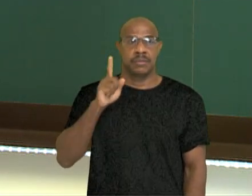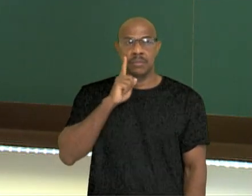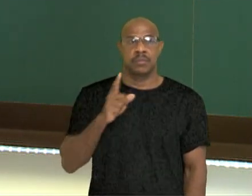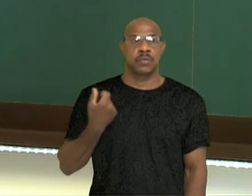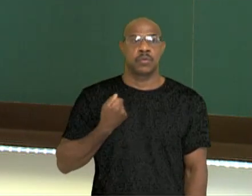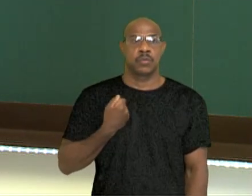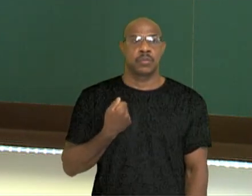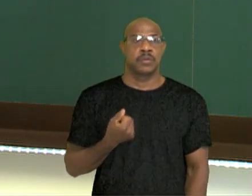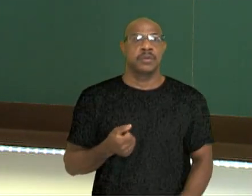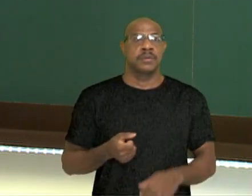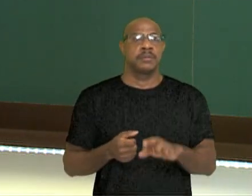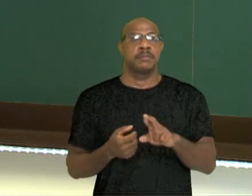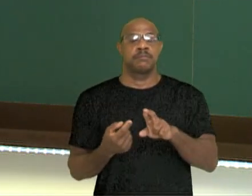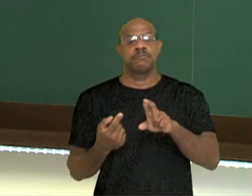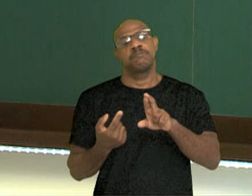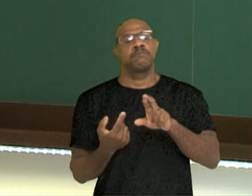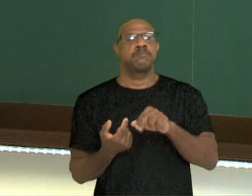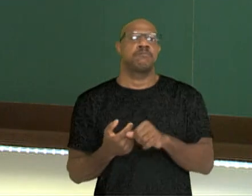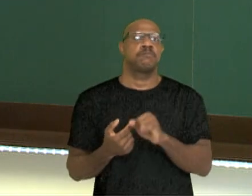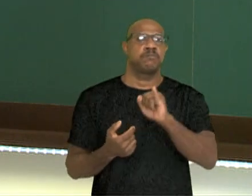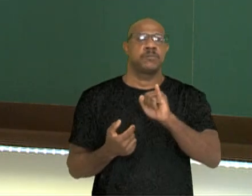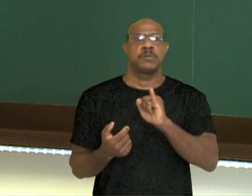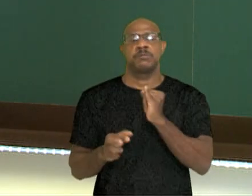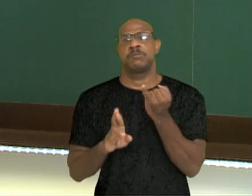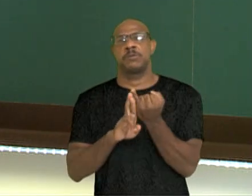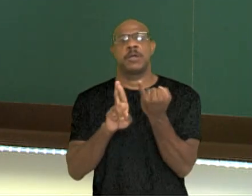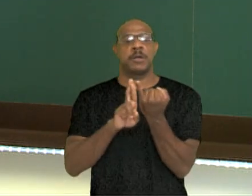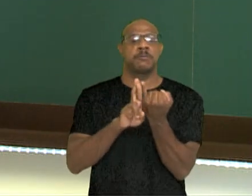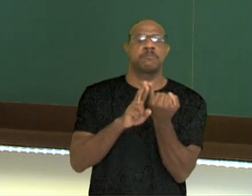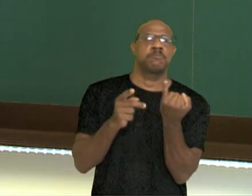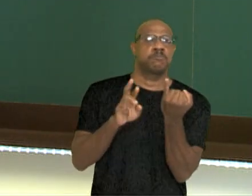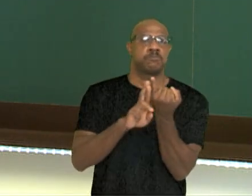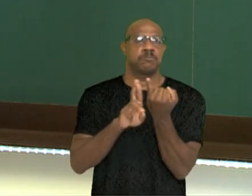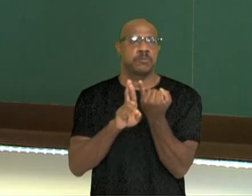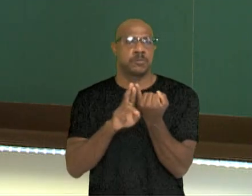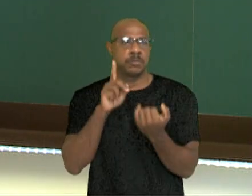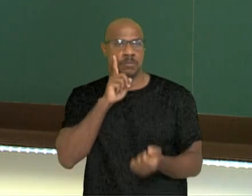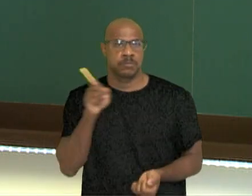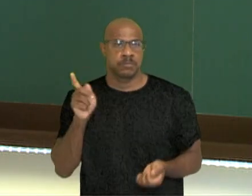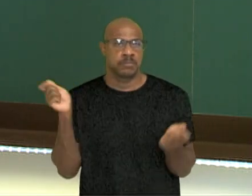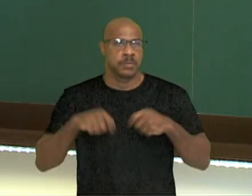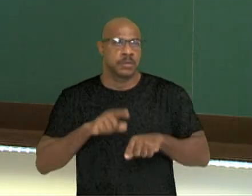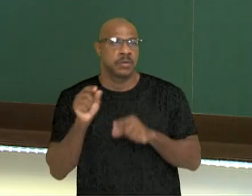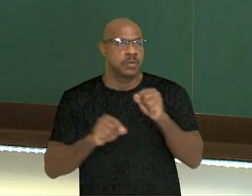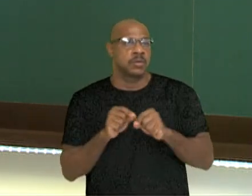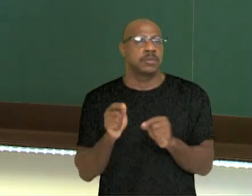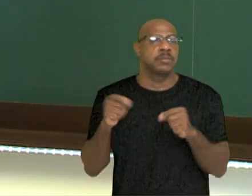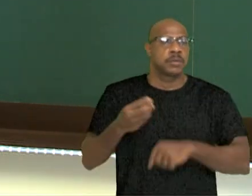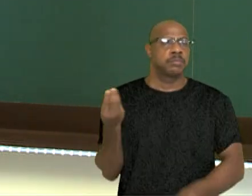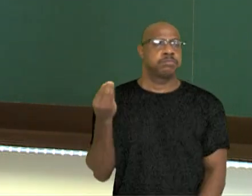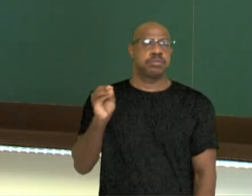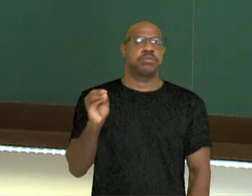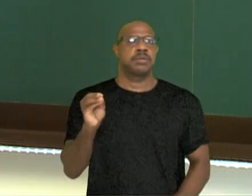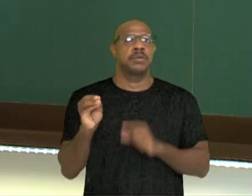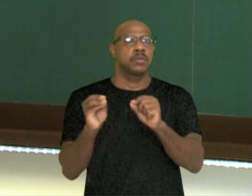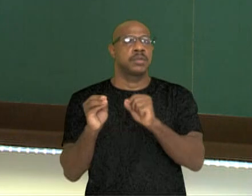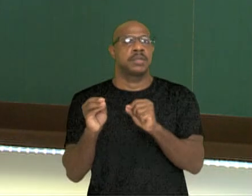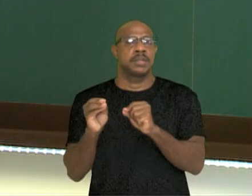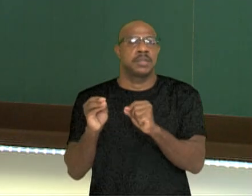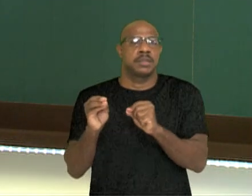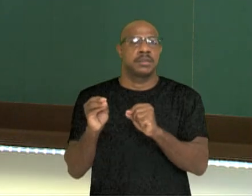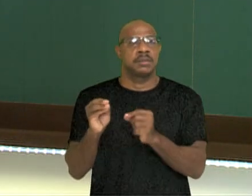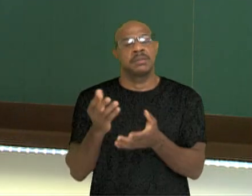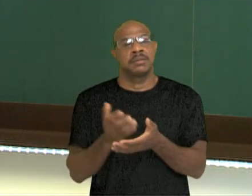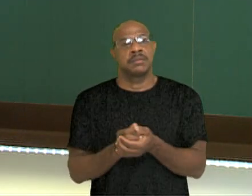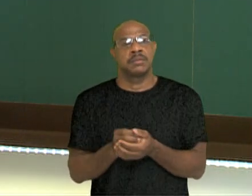ângulos positivos, ângulos negativos, qualquer tipo de ângulo. Então por isso que eu posso colocar que o domínio dela está